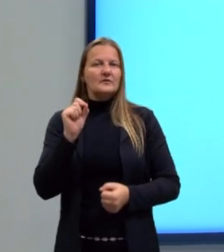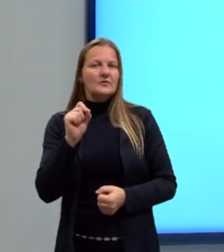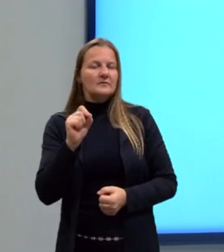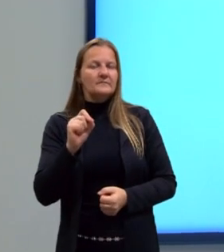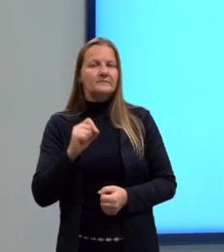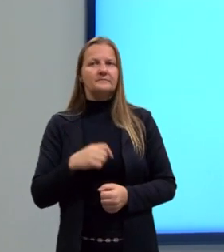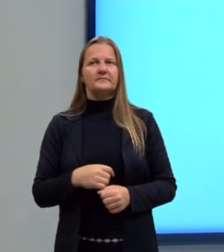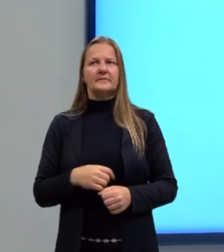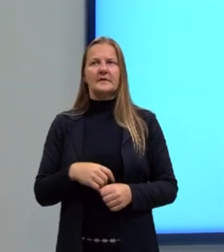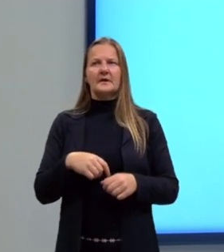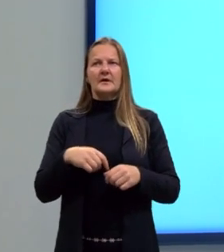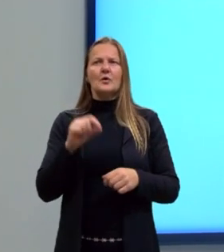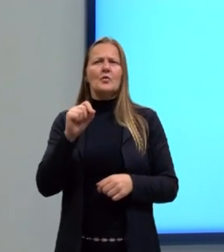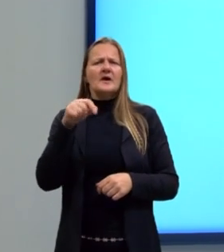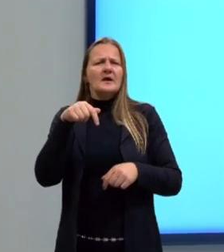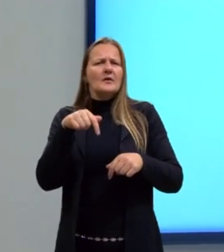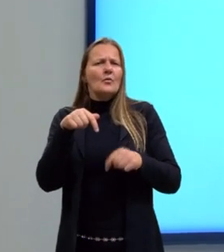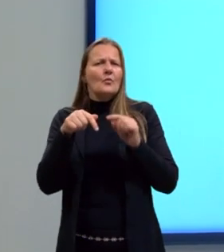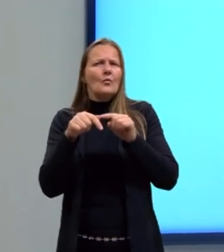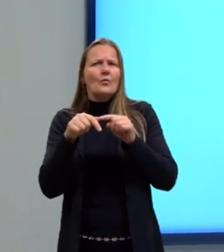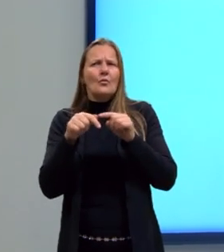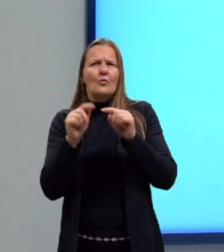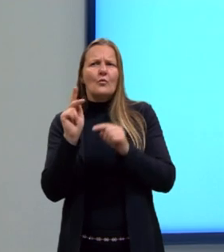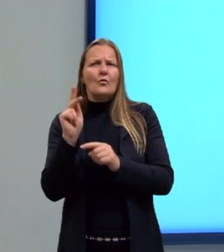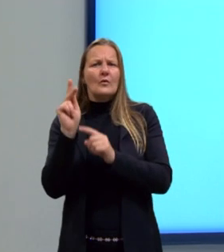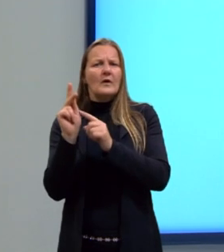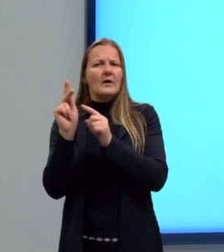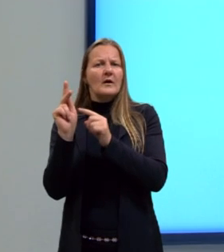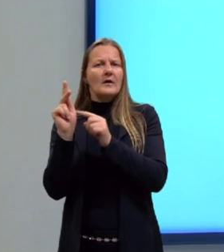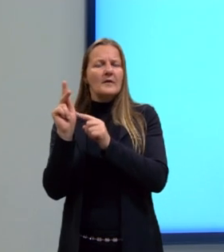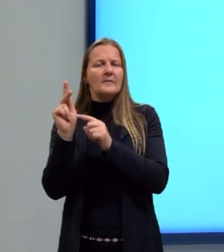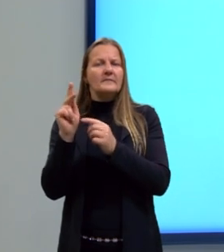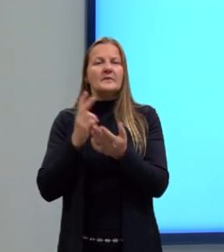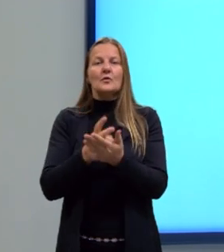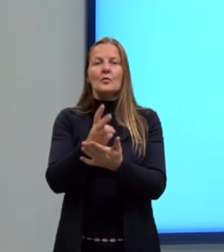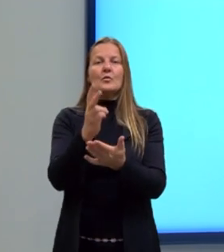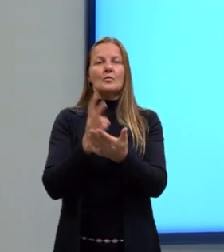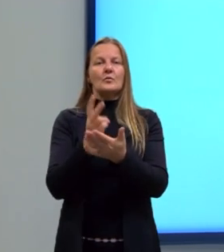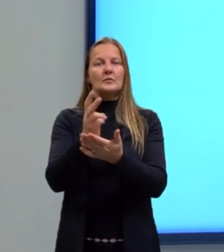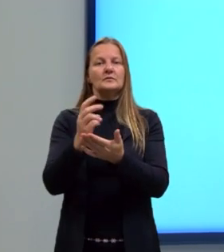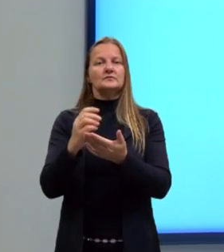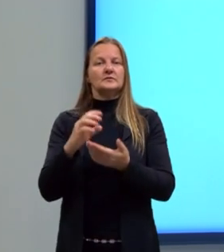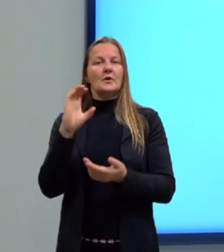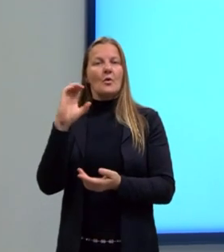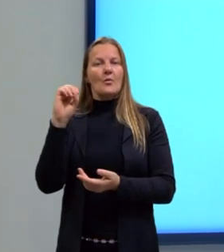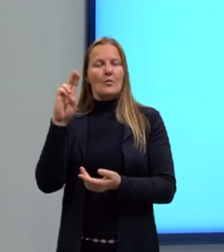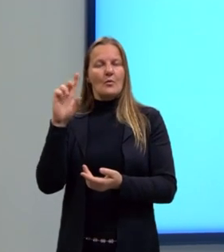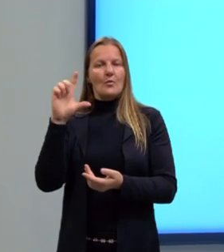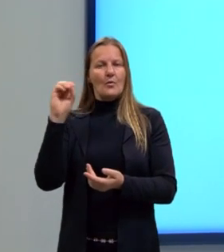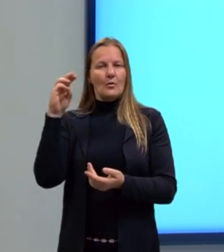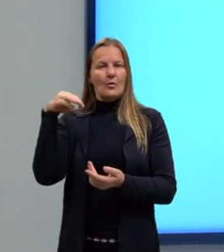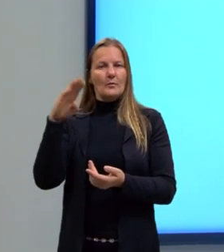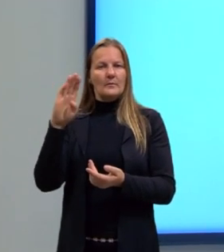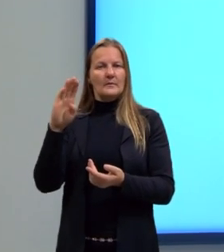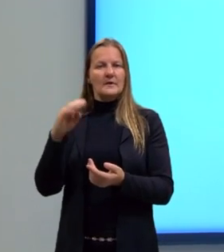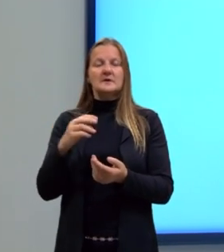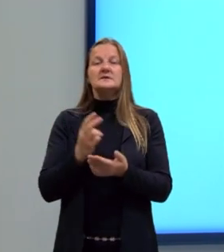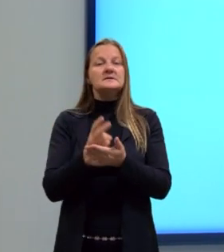k que que é isso ficar aqui é a constante de Colombo então é o valor fixo né